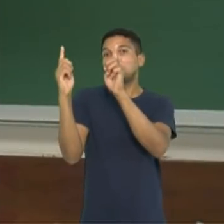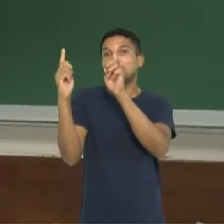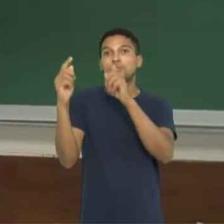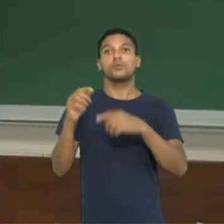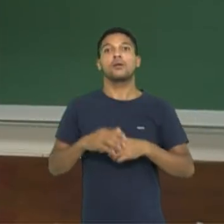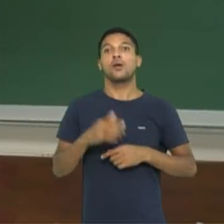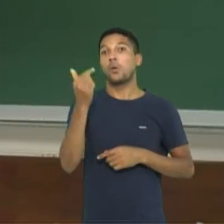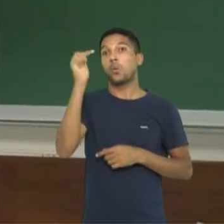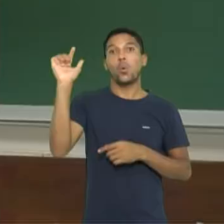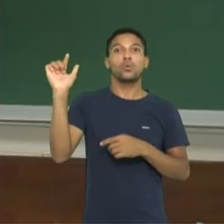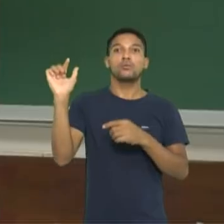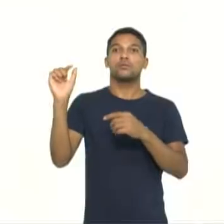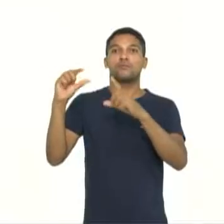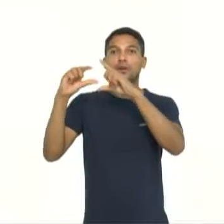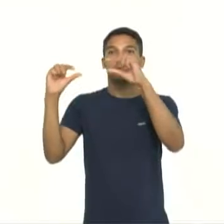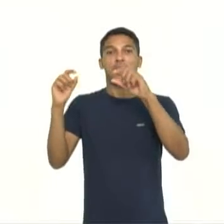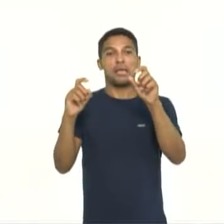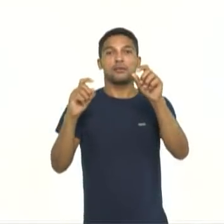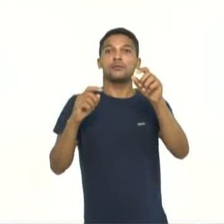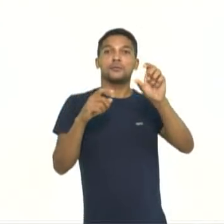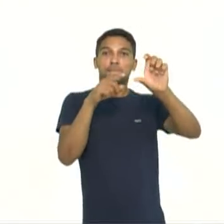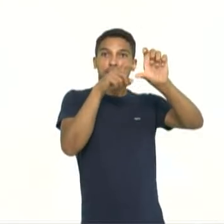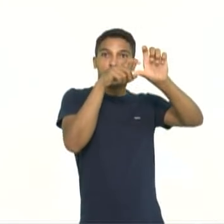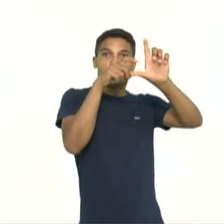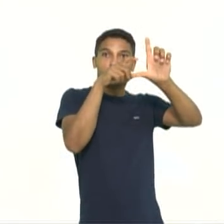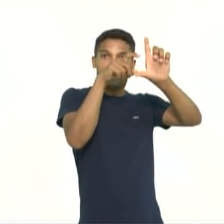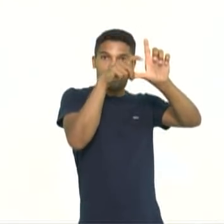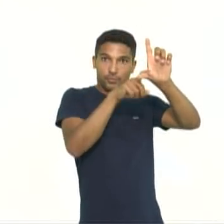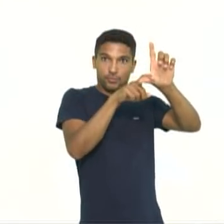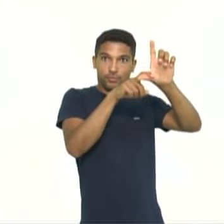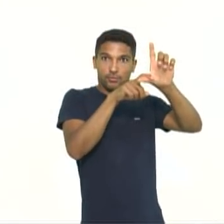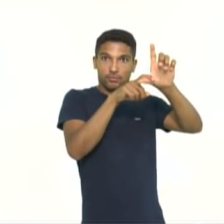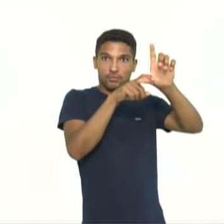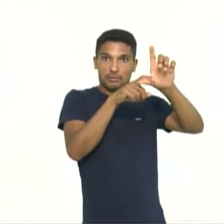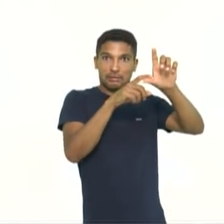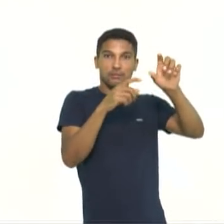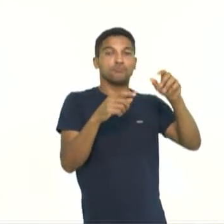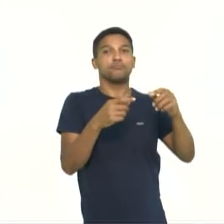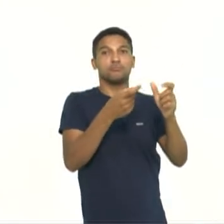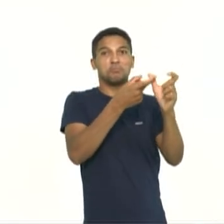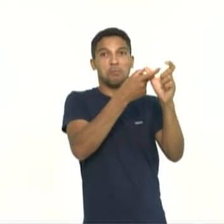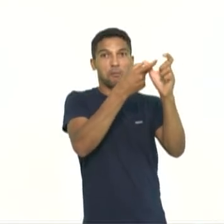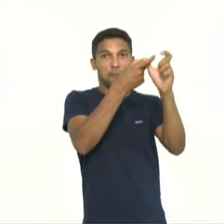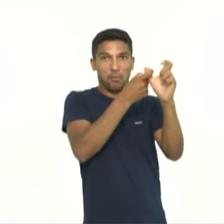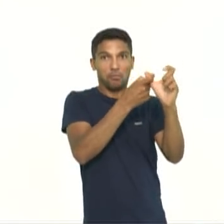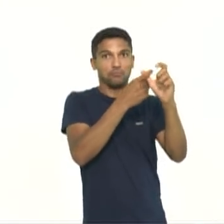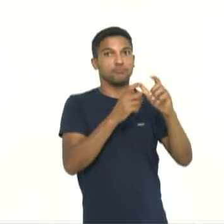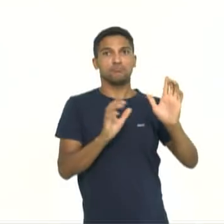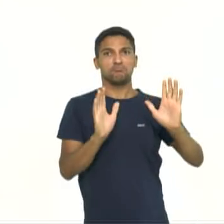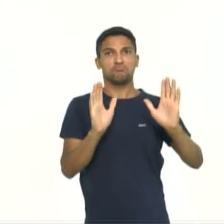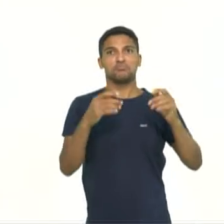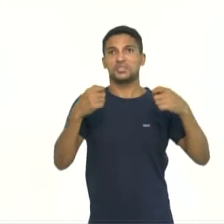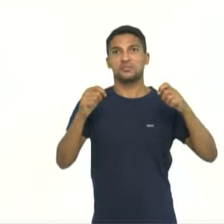nosso exercício 5. E aí, vai fazer prova para o Enem? Não, vou trabalhar,